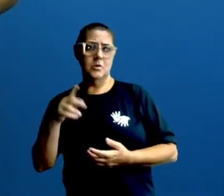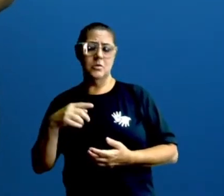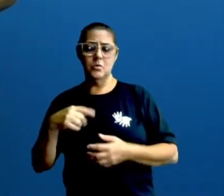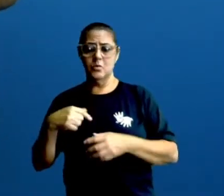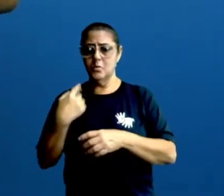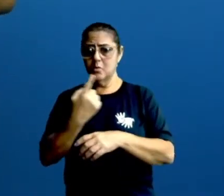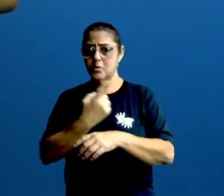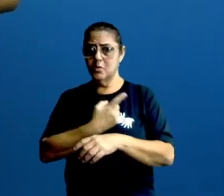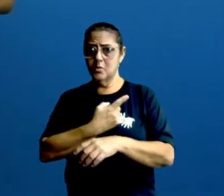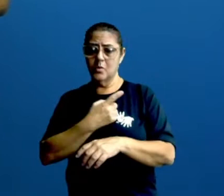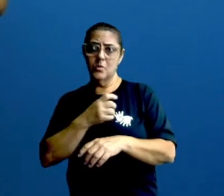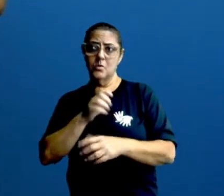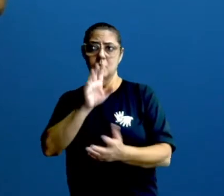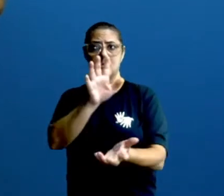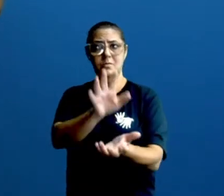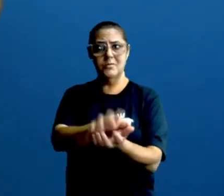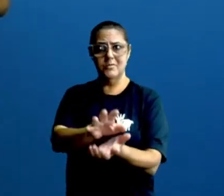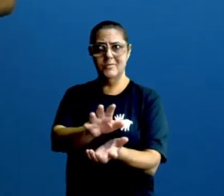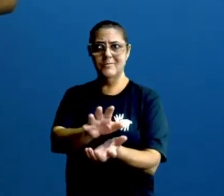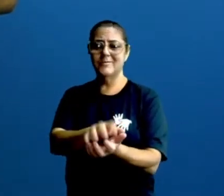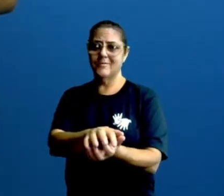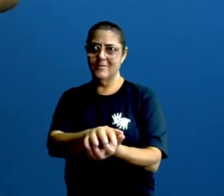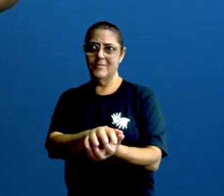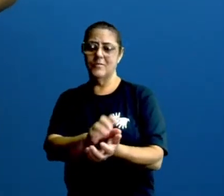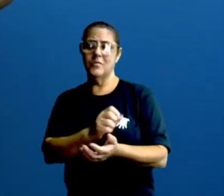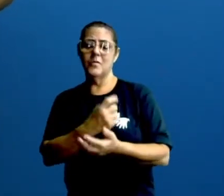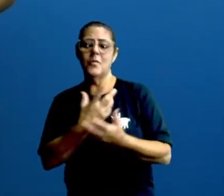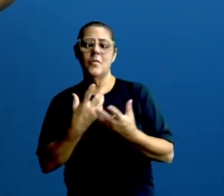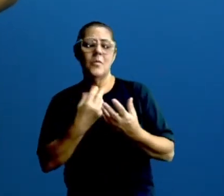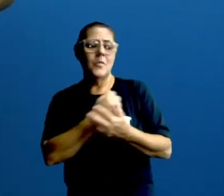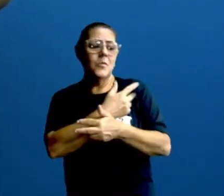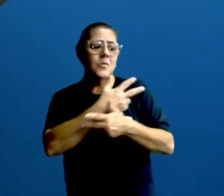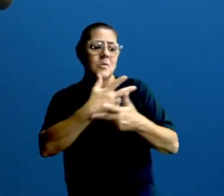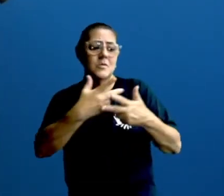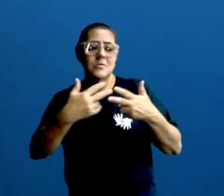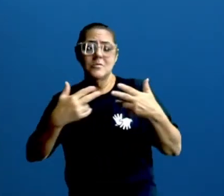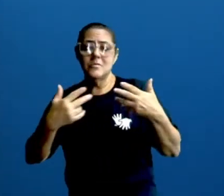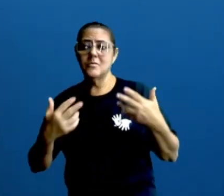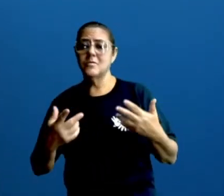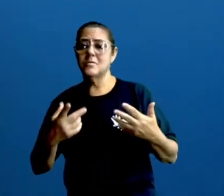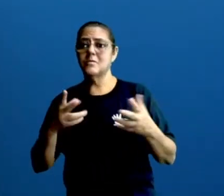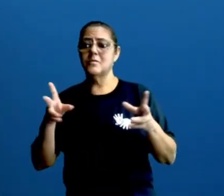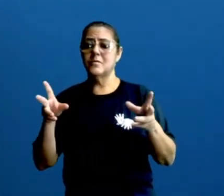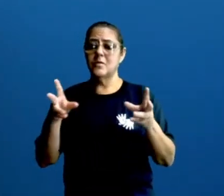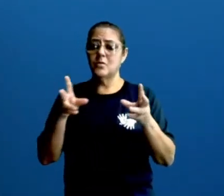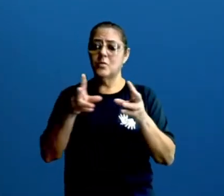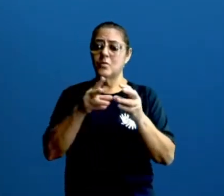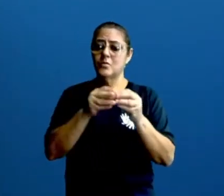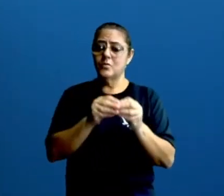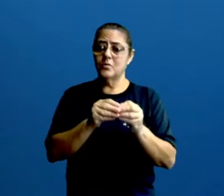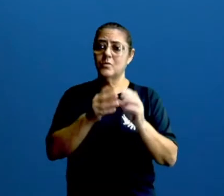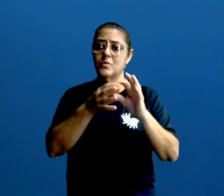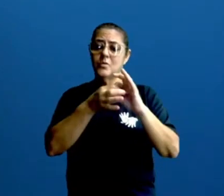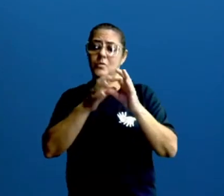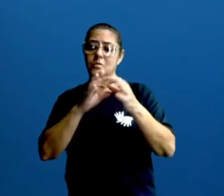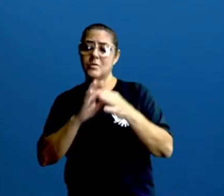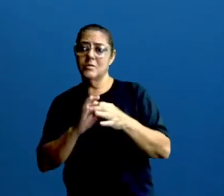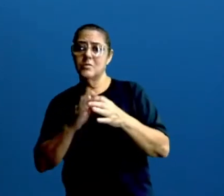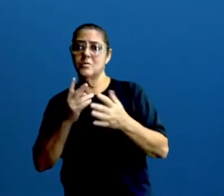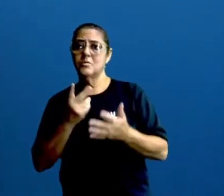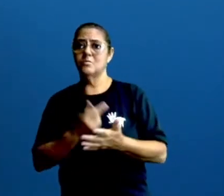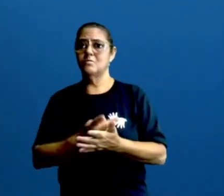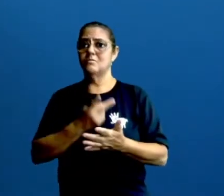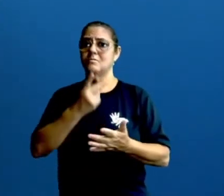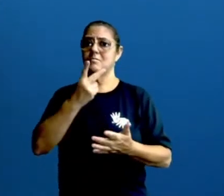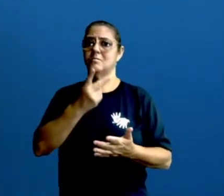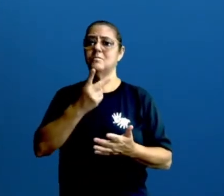nosso estado, ela em muitos momentos faz parte da história tem acontecimentos